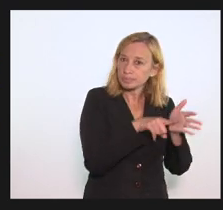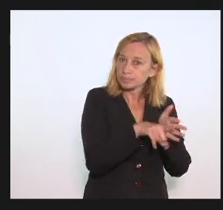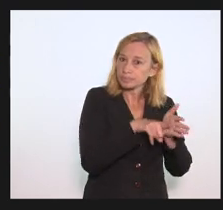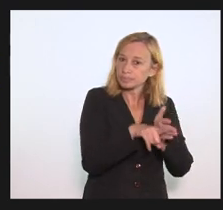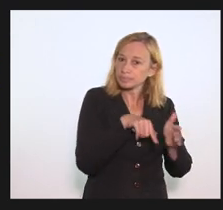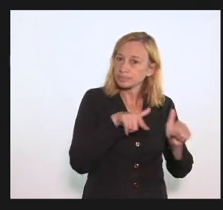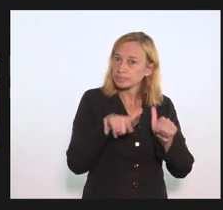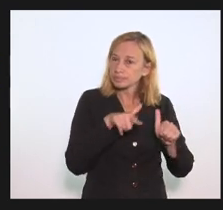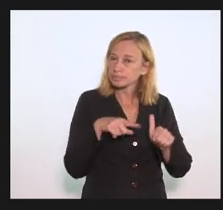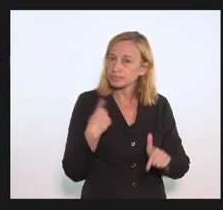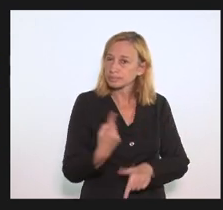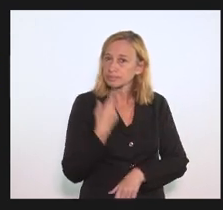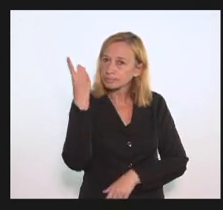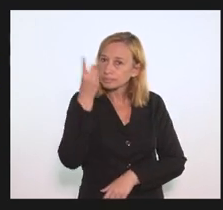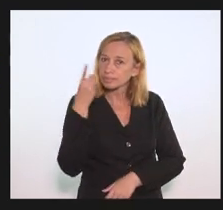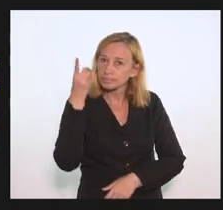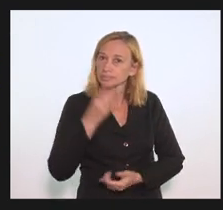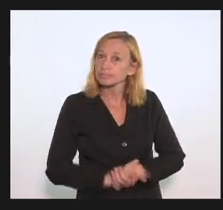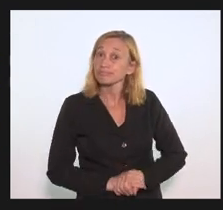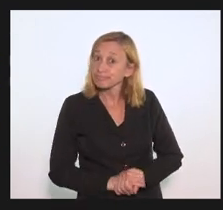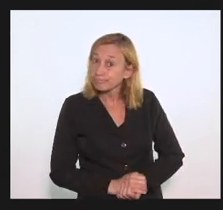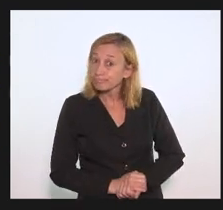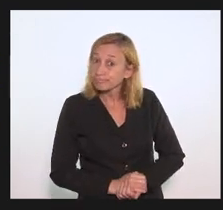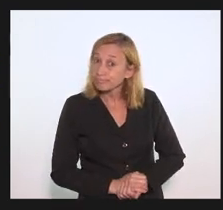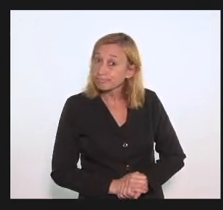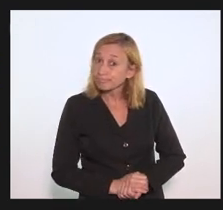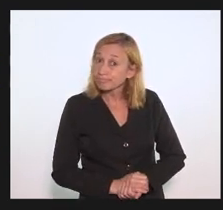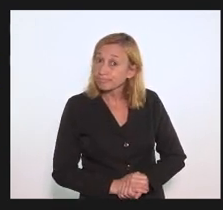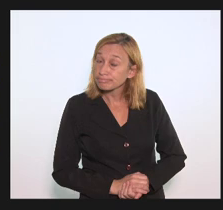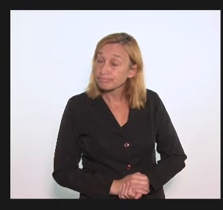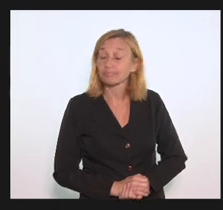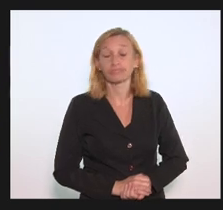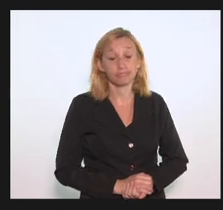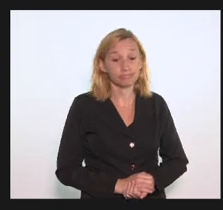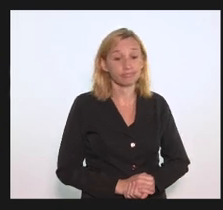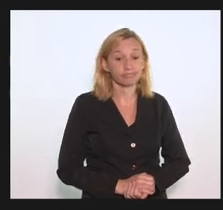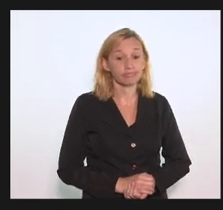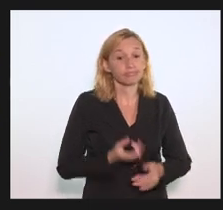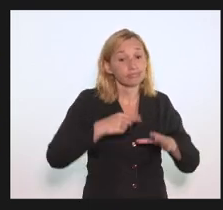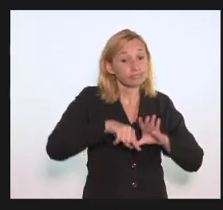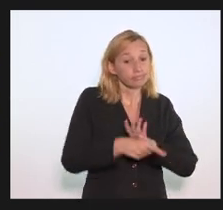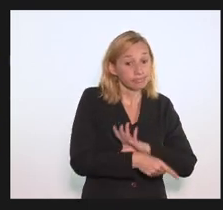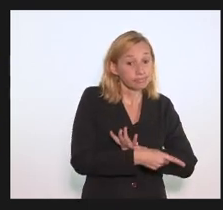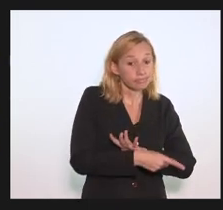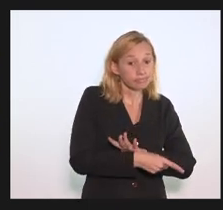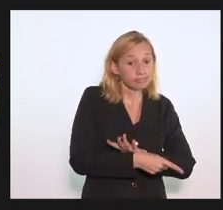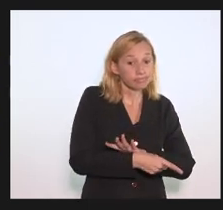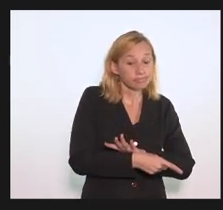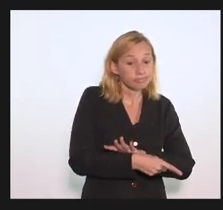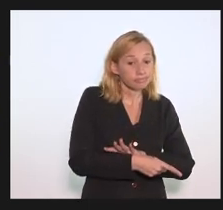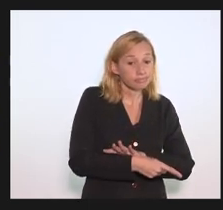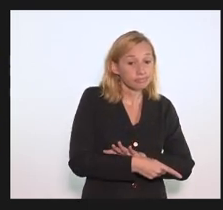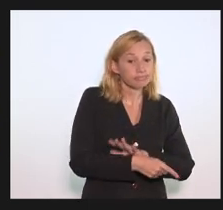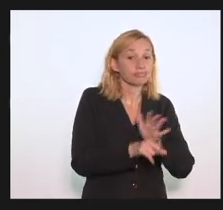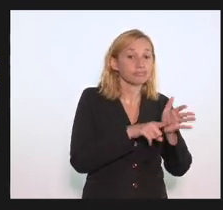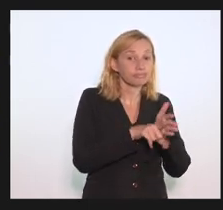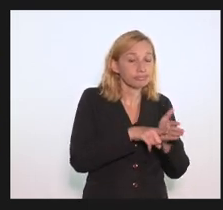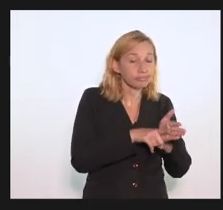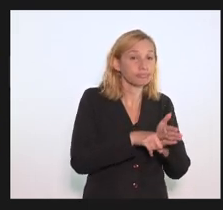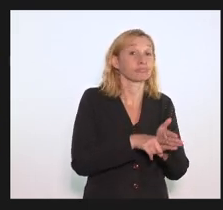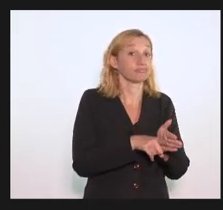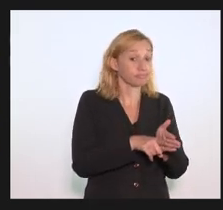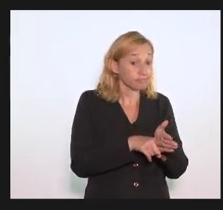trabalho dos deputados, em cercear que seja aprofundado essas